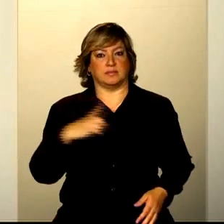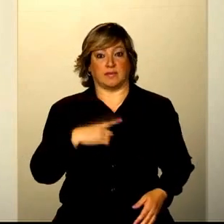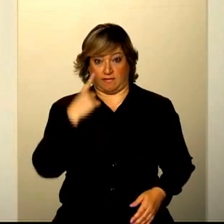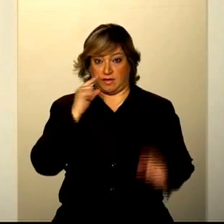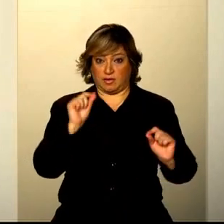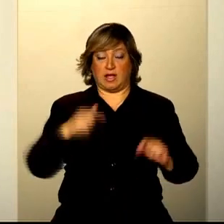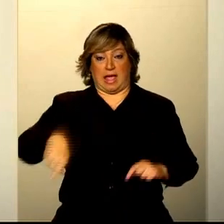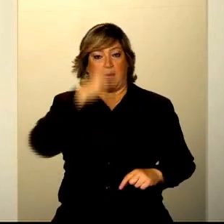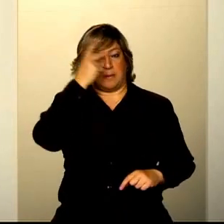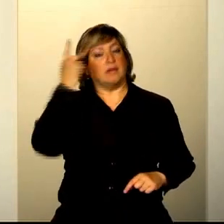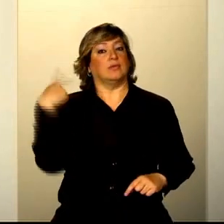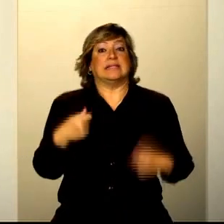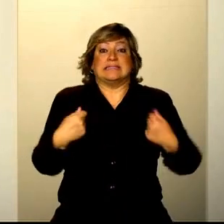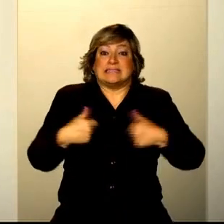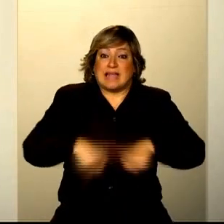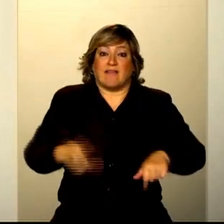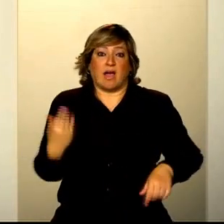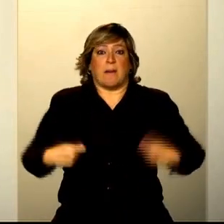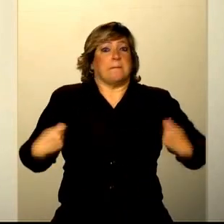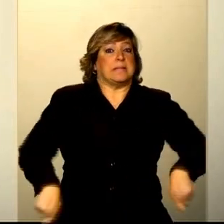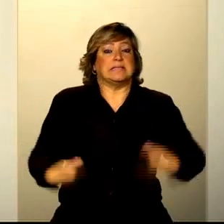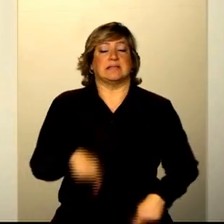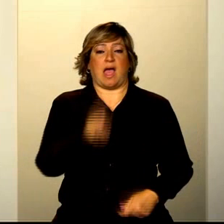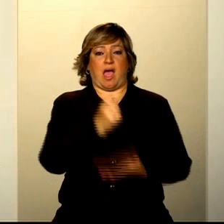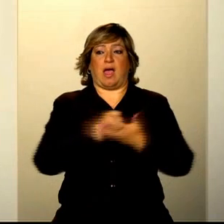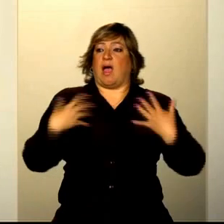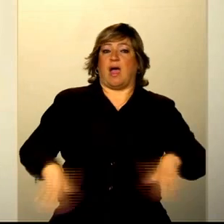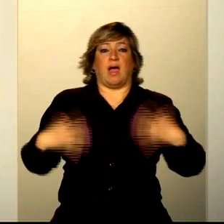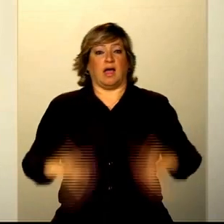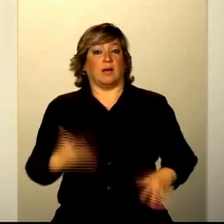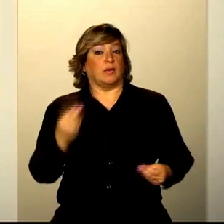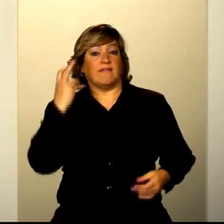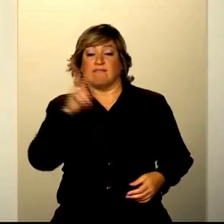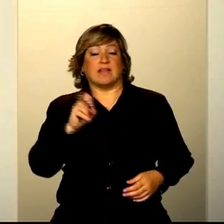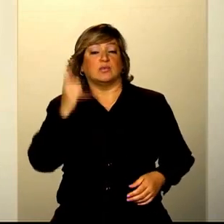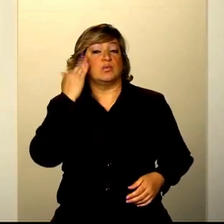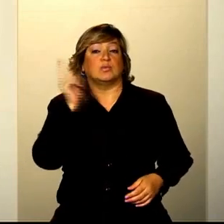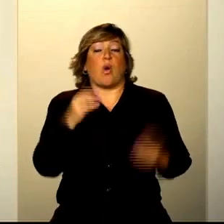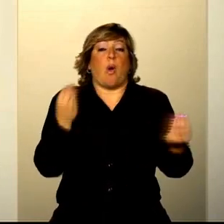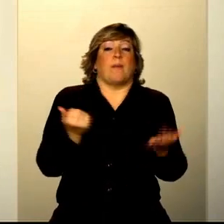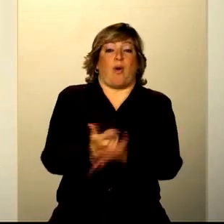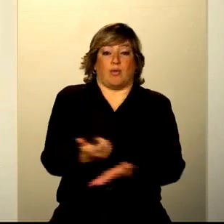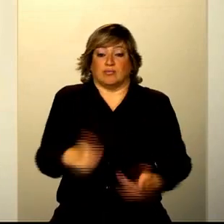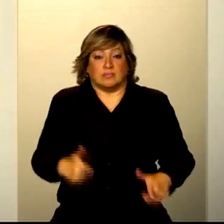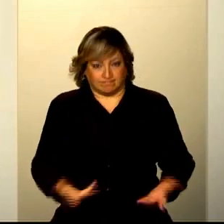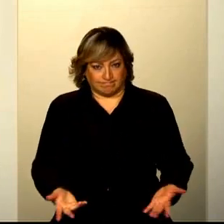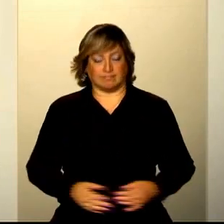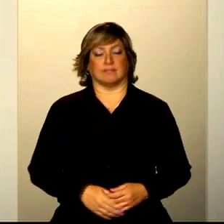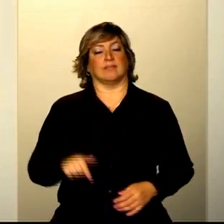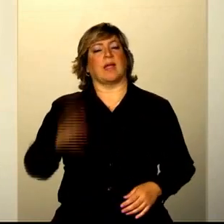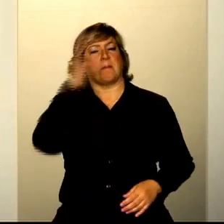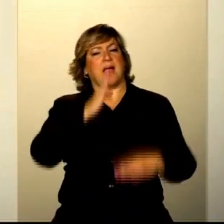veja só as pessoas estavam precisando do remédio e muitas vezes não tinham como comprá-lo presidenta o Brasil